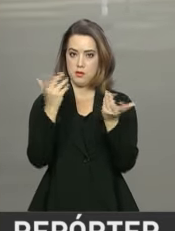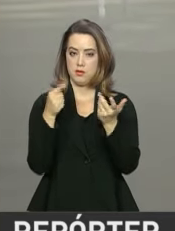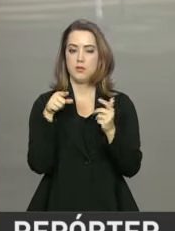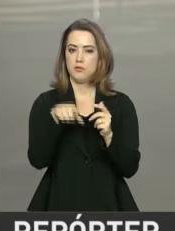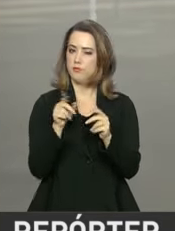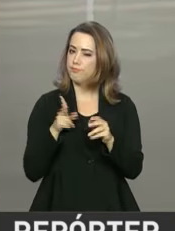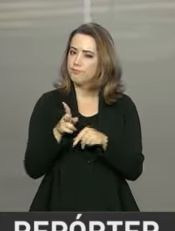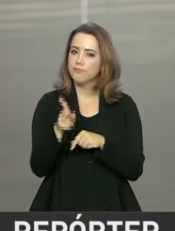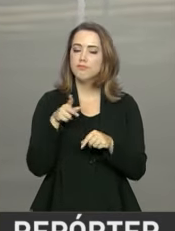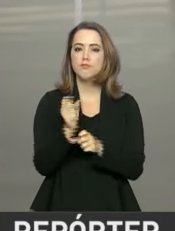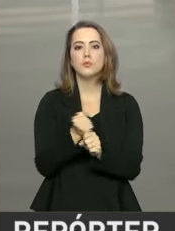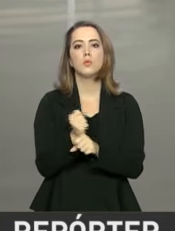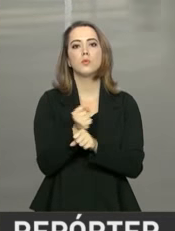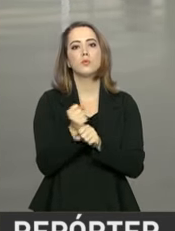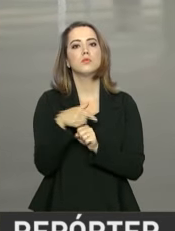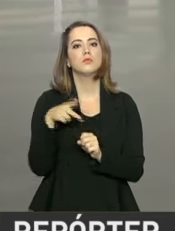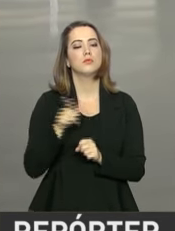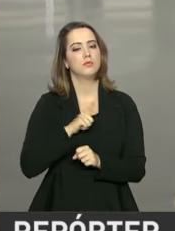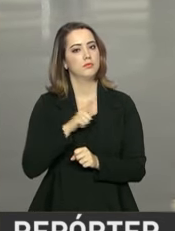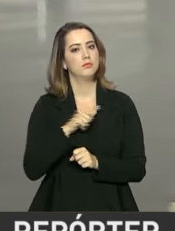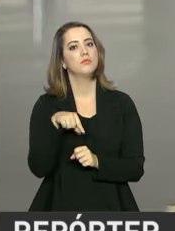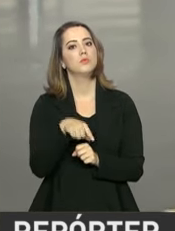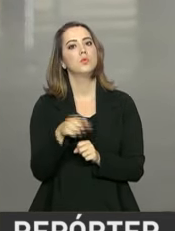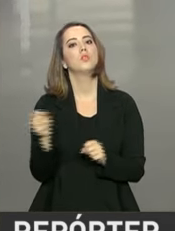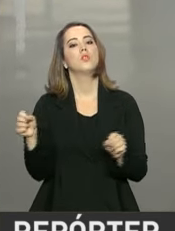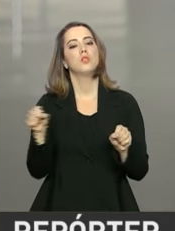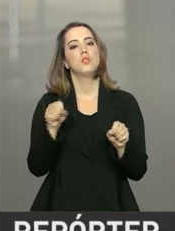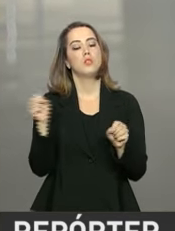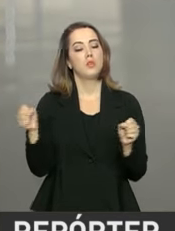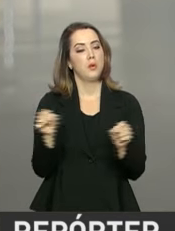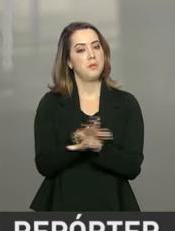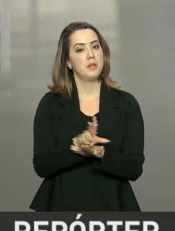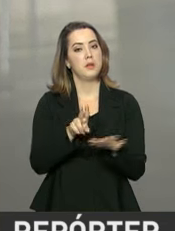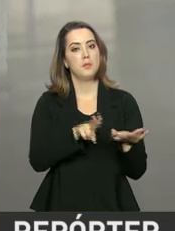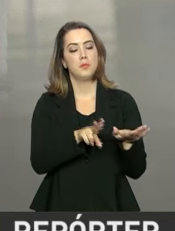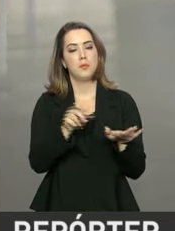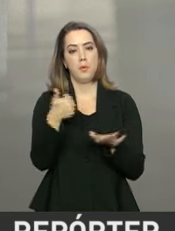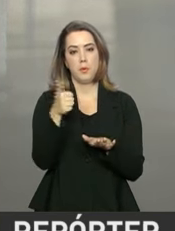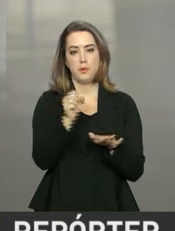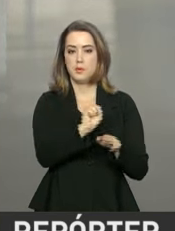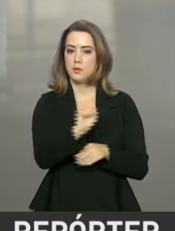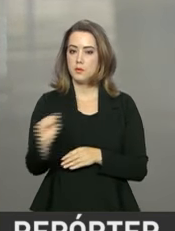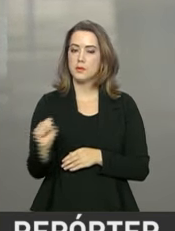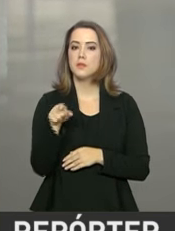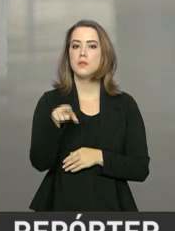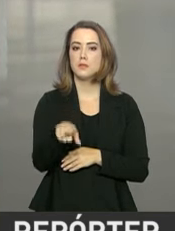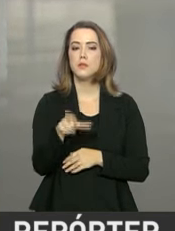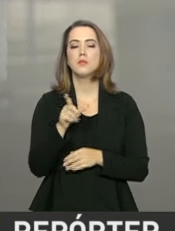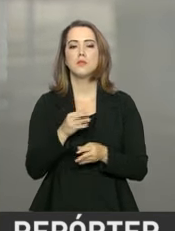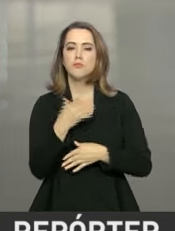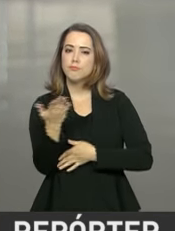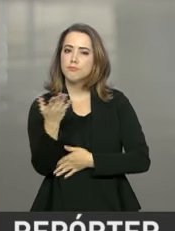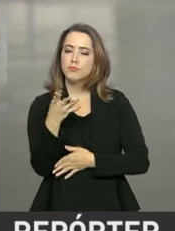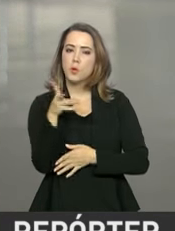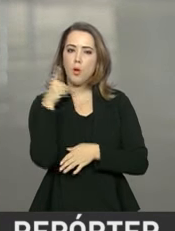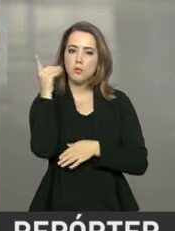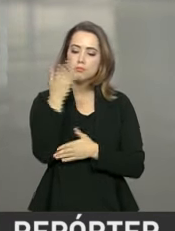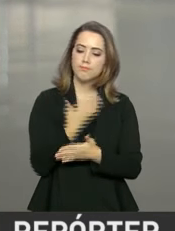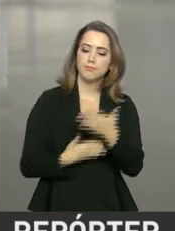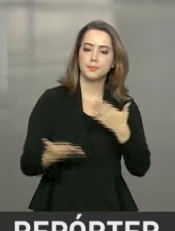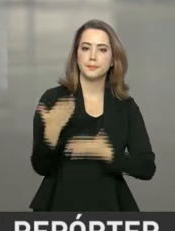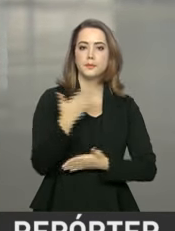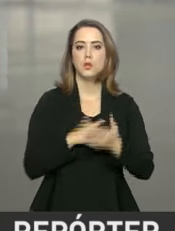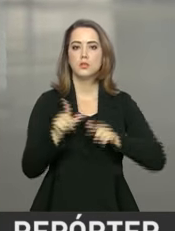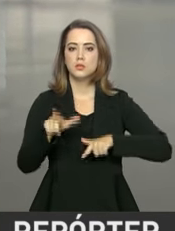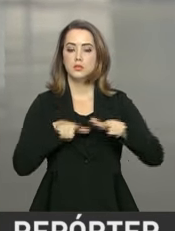tradicional ocorre todo ano no fim do primeiro semestre serve para os parlamentares trocarem impressões do trabalho